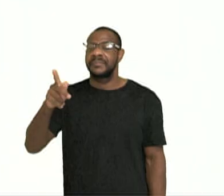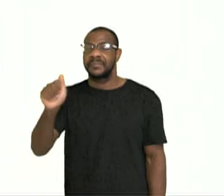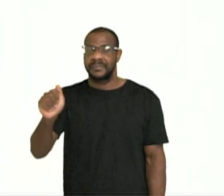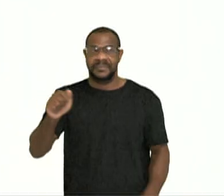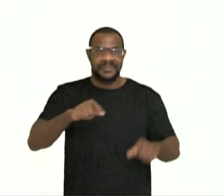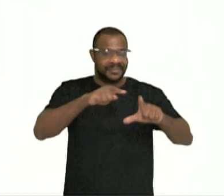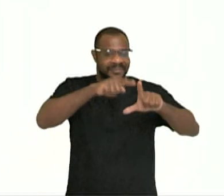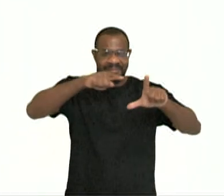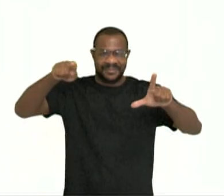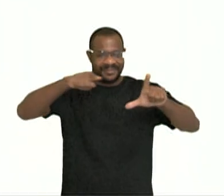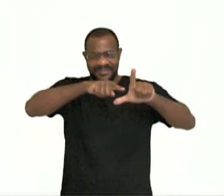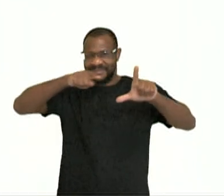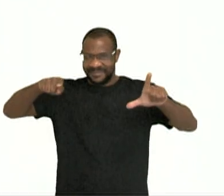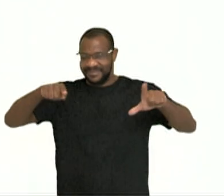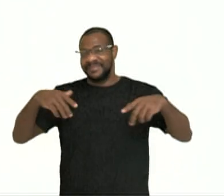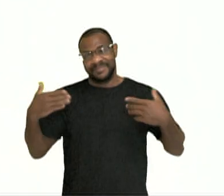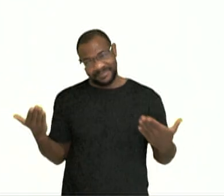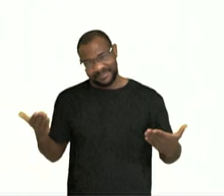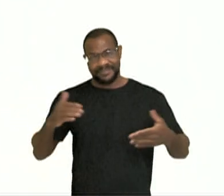certo, pessoal?